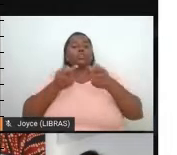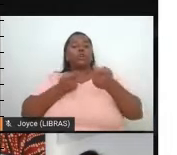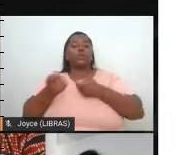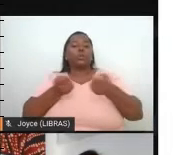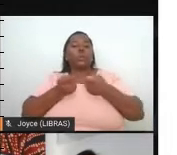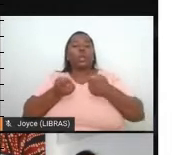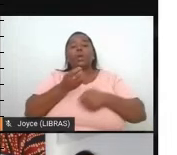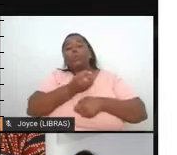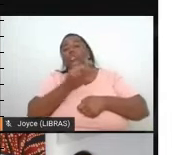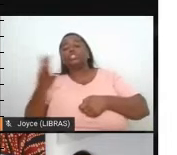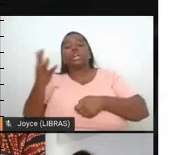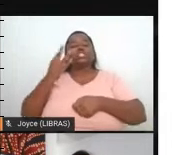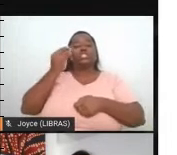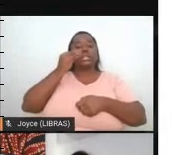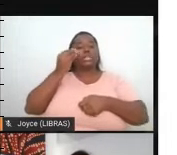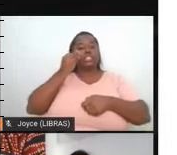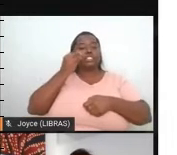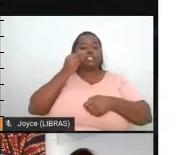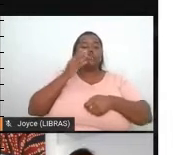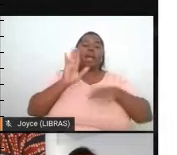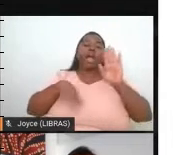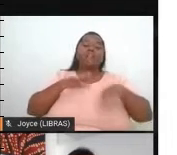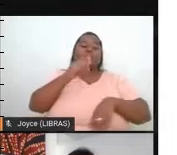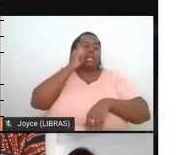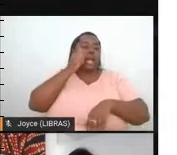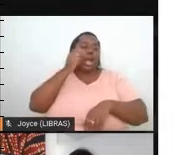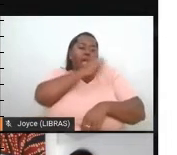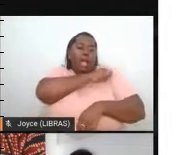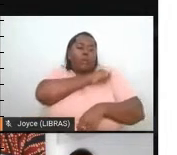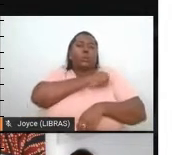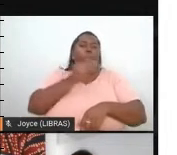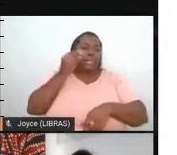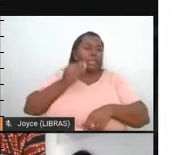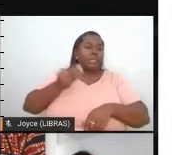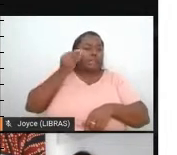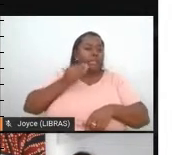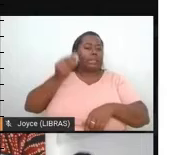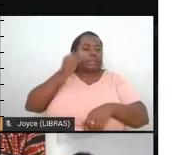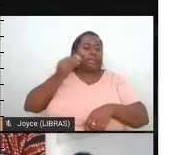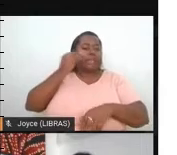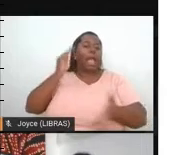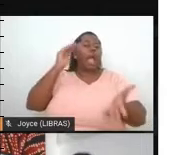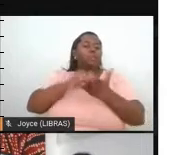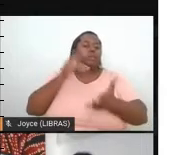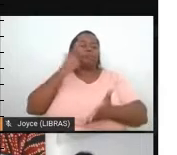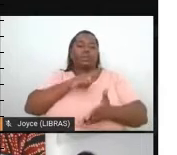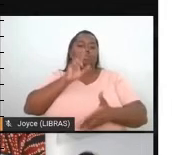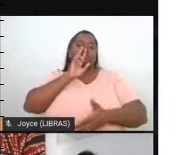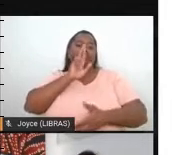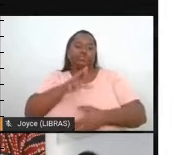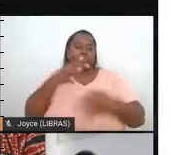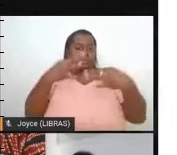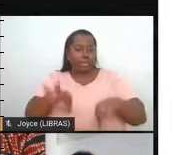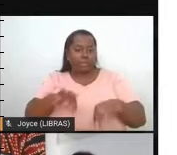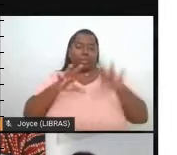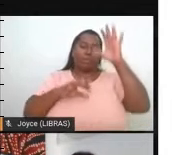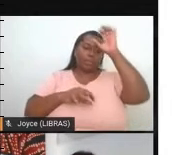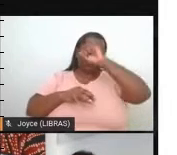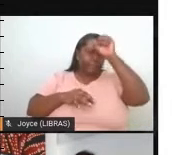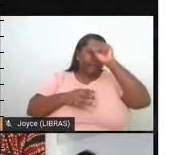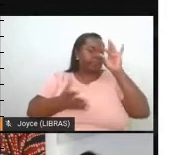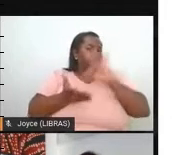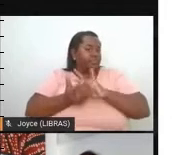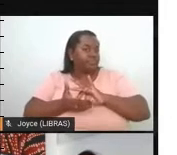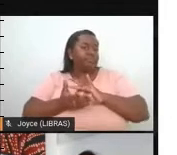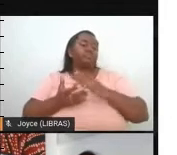atividade formativa, onde o aluno faz inúmeras tentativas até ele acertar, para ver, até ele aprender e conseguir